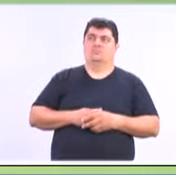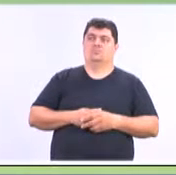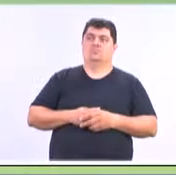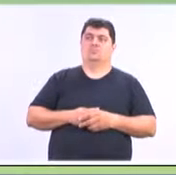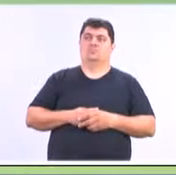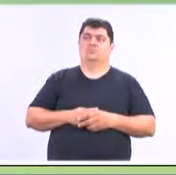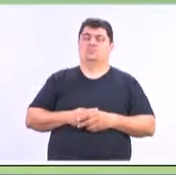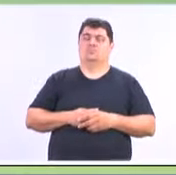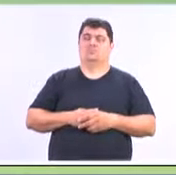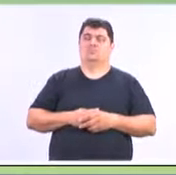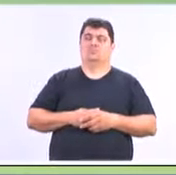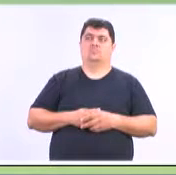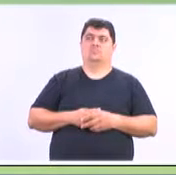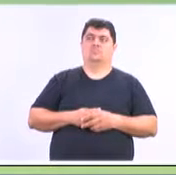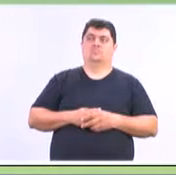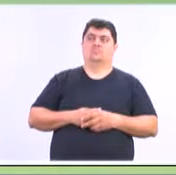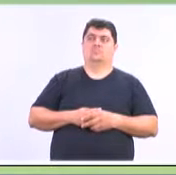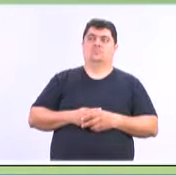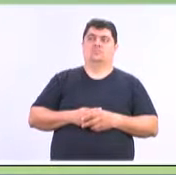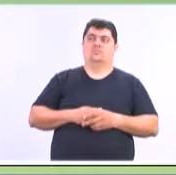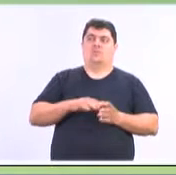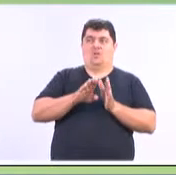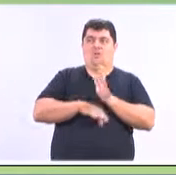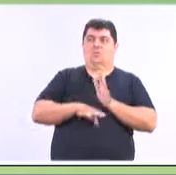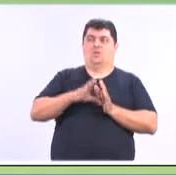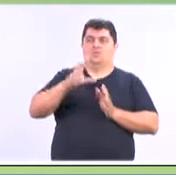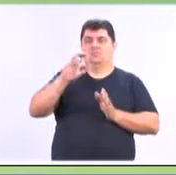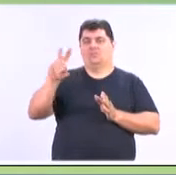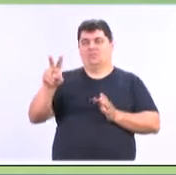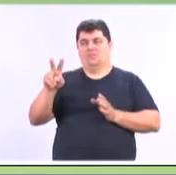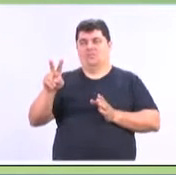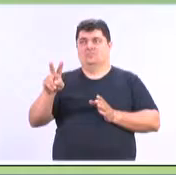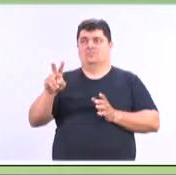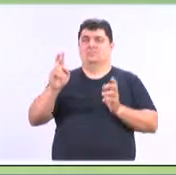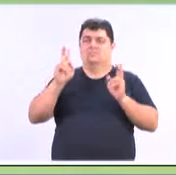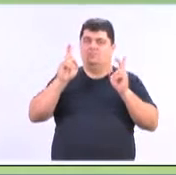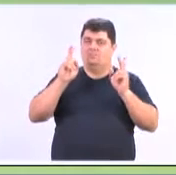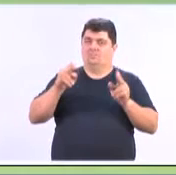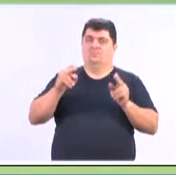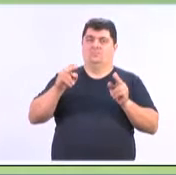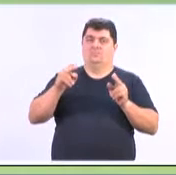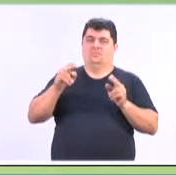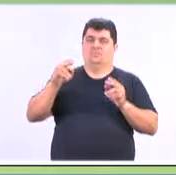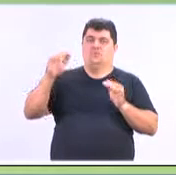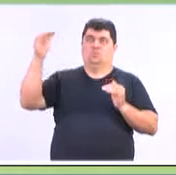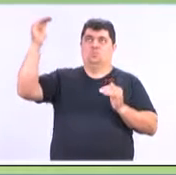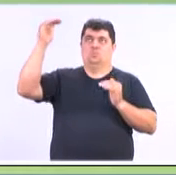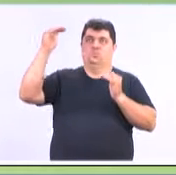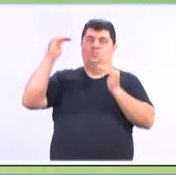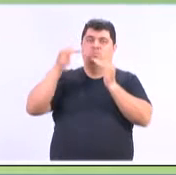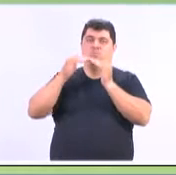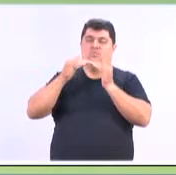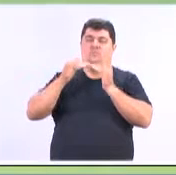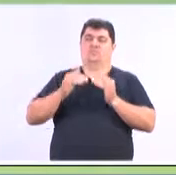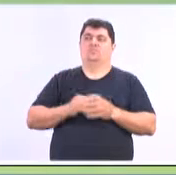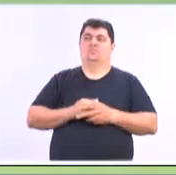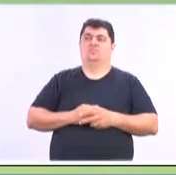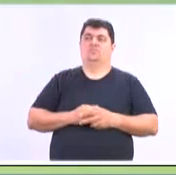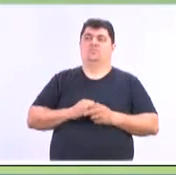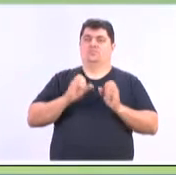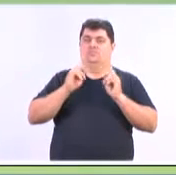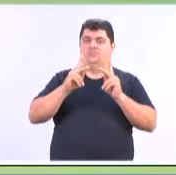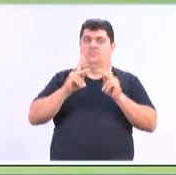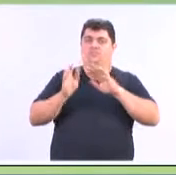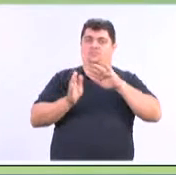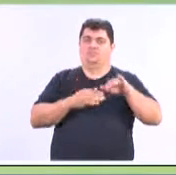ó, receita líquida, né, menos custos das vendas. Aí chega no resultado. Fechado?